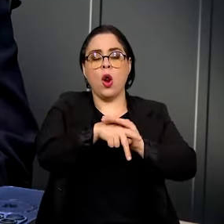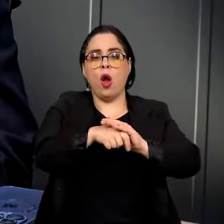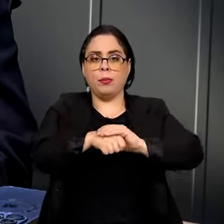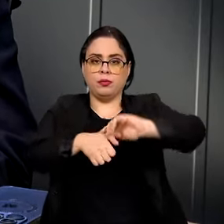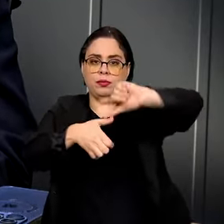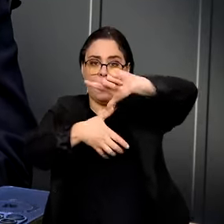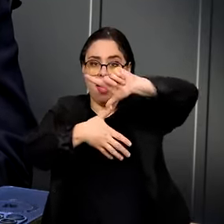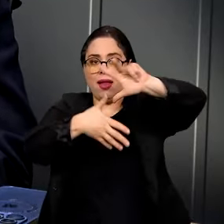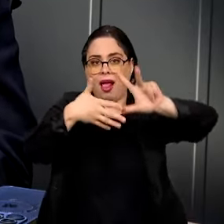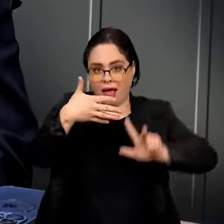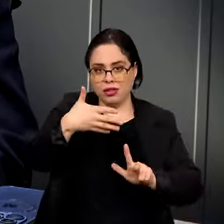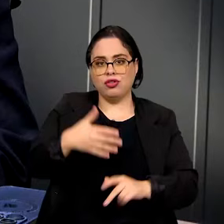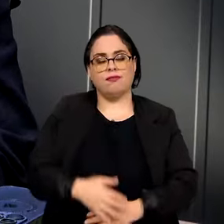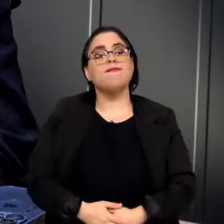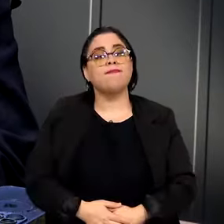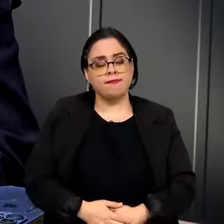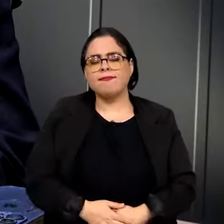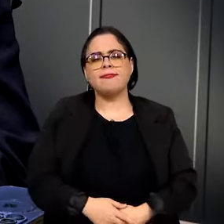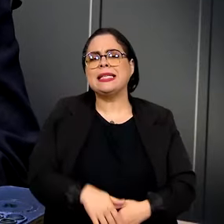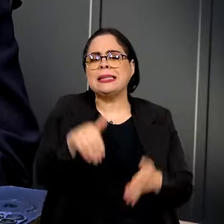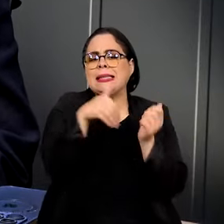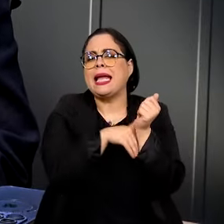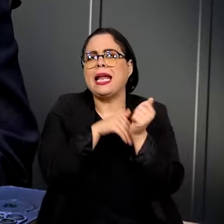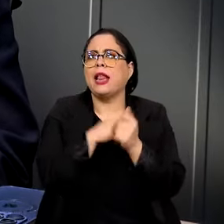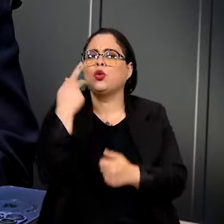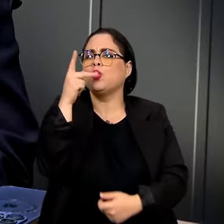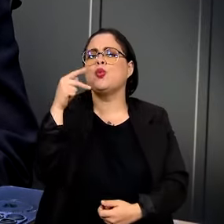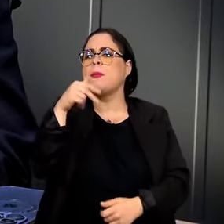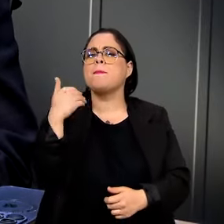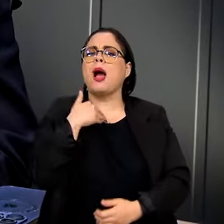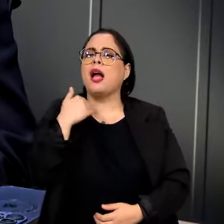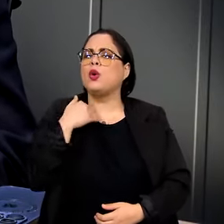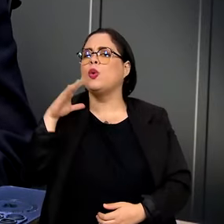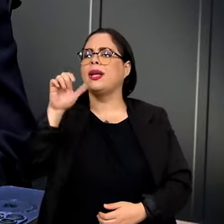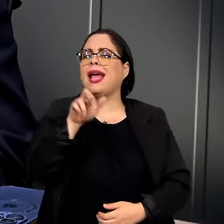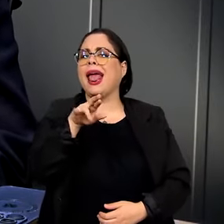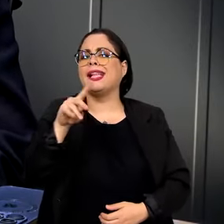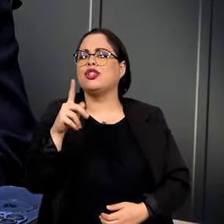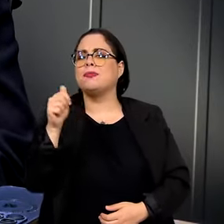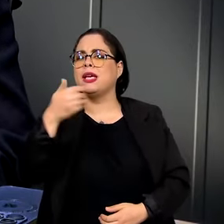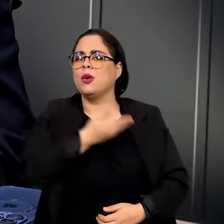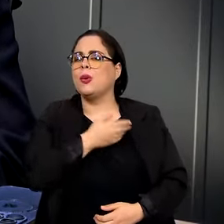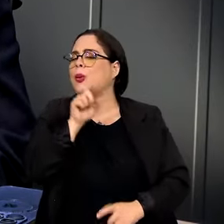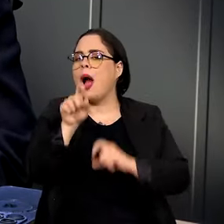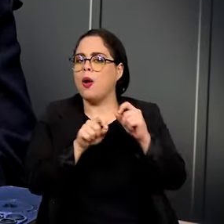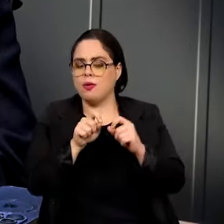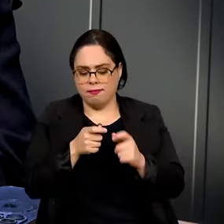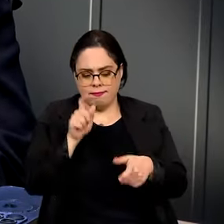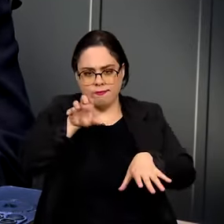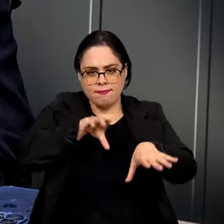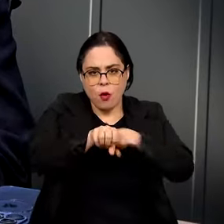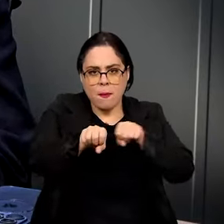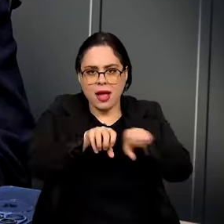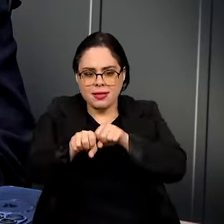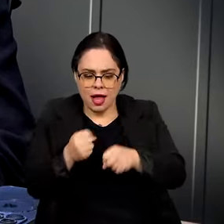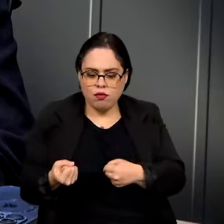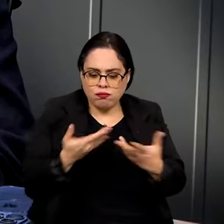América Latina e Qual é o segredo do do cred amigo é capacitação